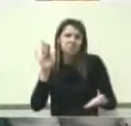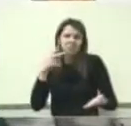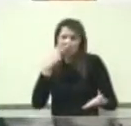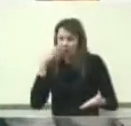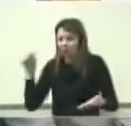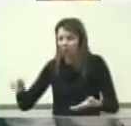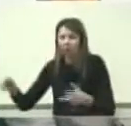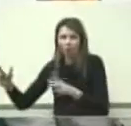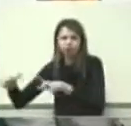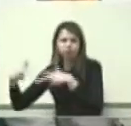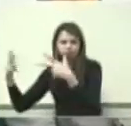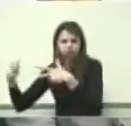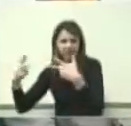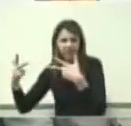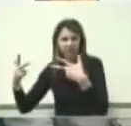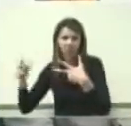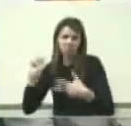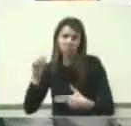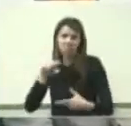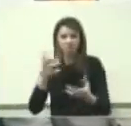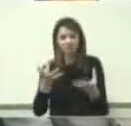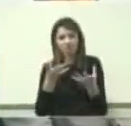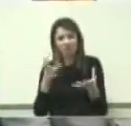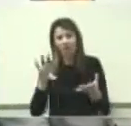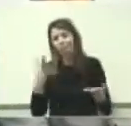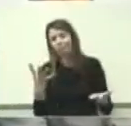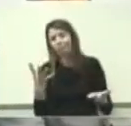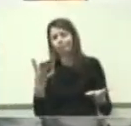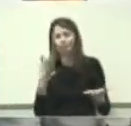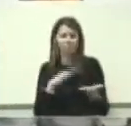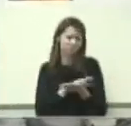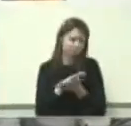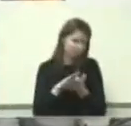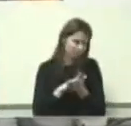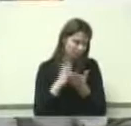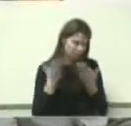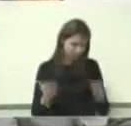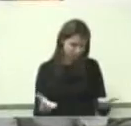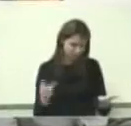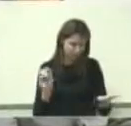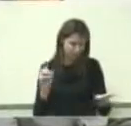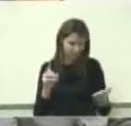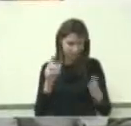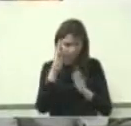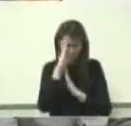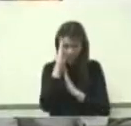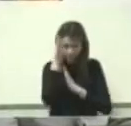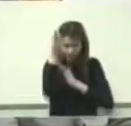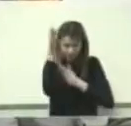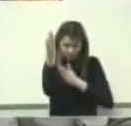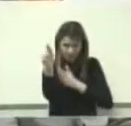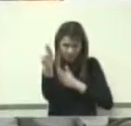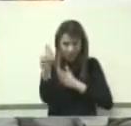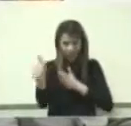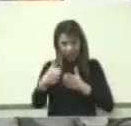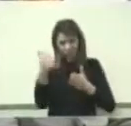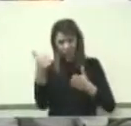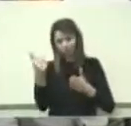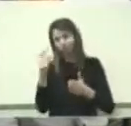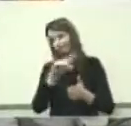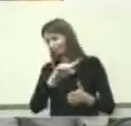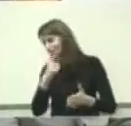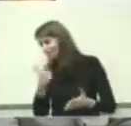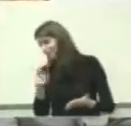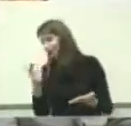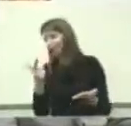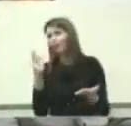que você gostaria que fosse não está acontecendo a direção que você está seguindo gostaria que fosse a melhor não está sendo